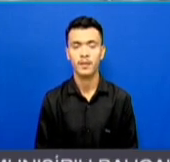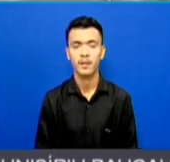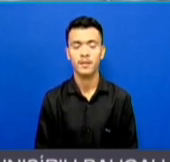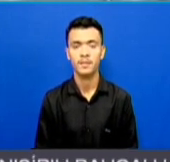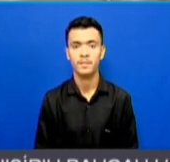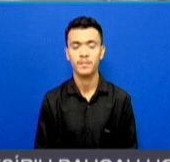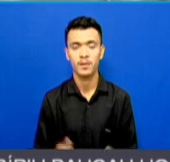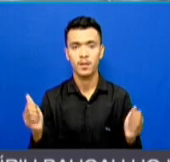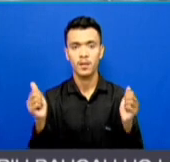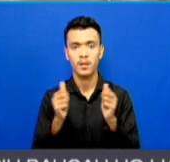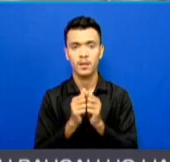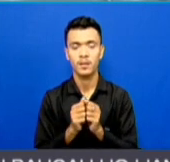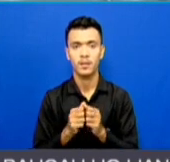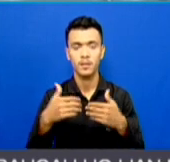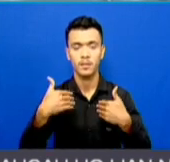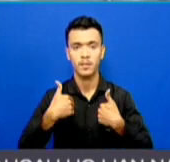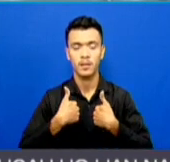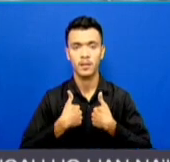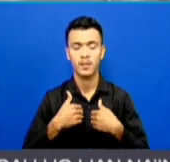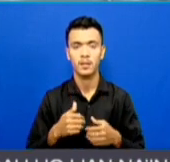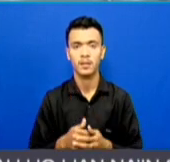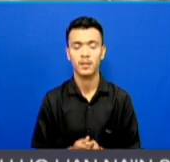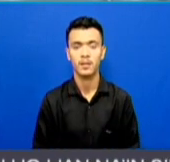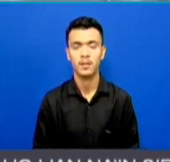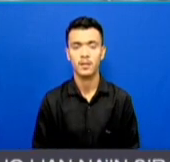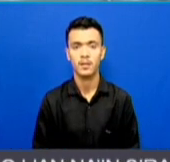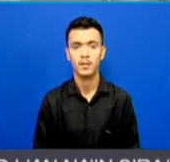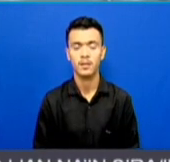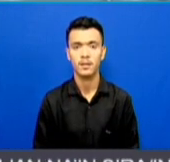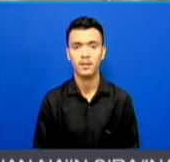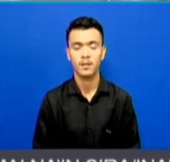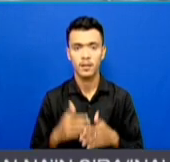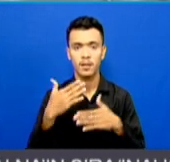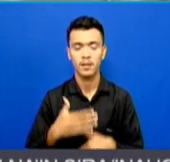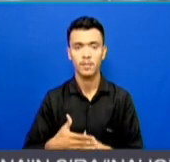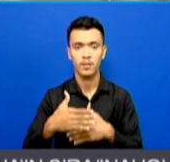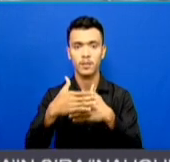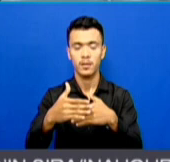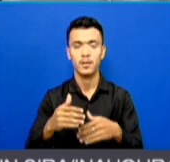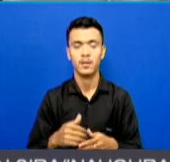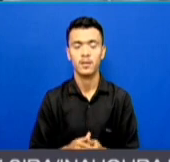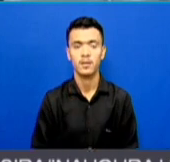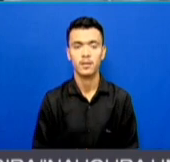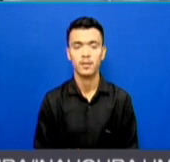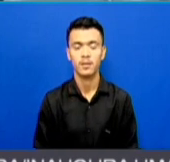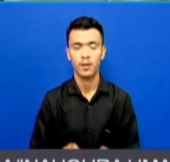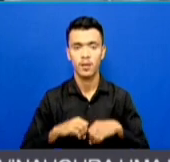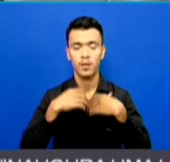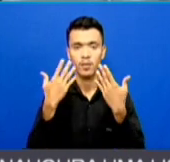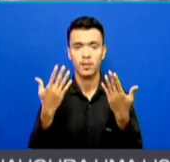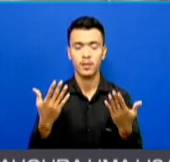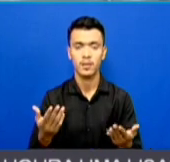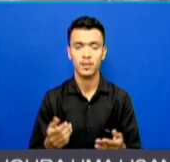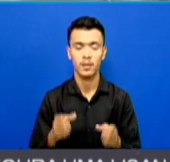dubidas, obatnya lebih baiknya. Jadi ya tuh hati hati kata tidak ne proses suhu sendiri yang begi, bisa begi ini